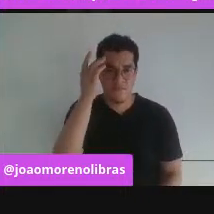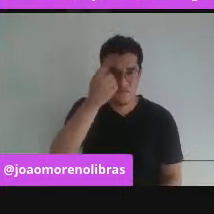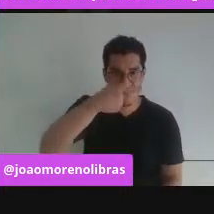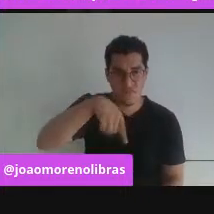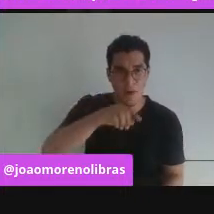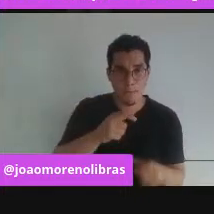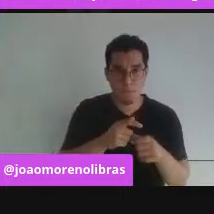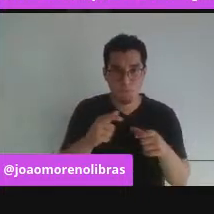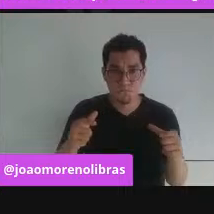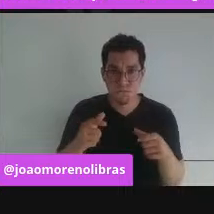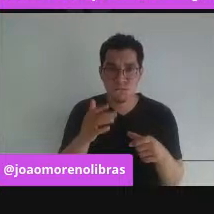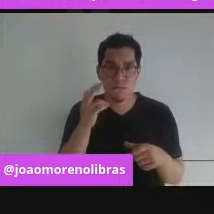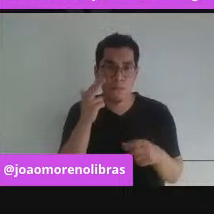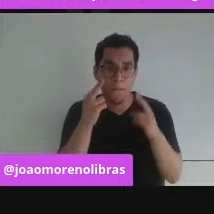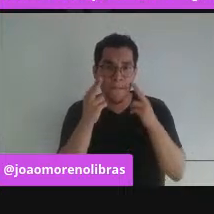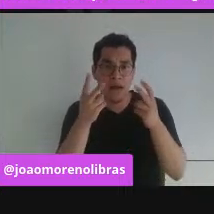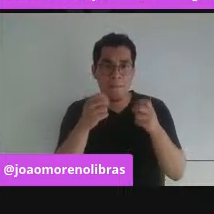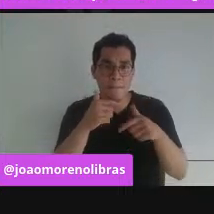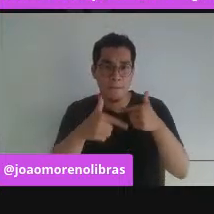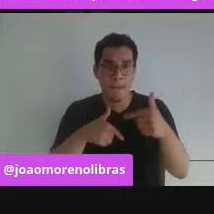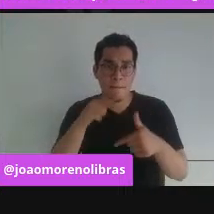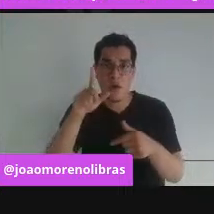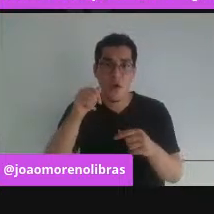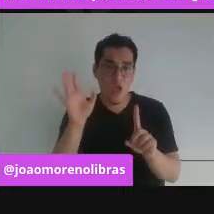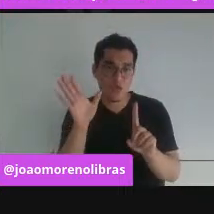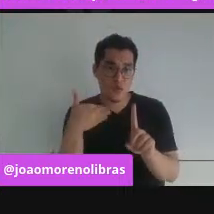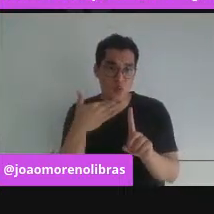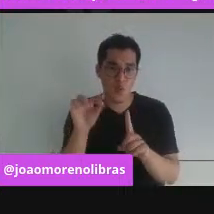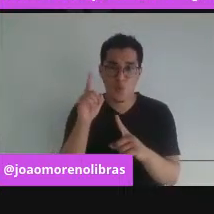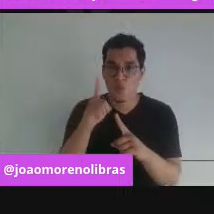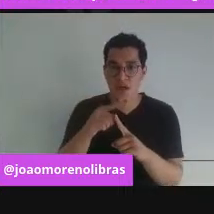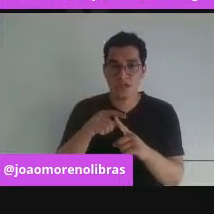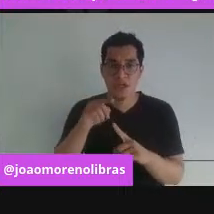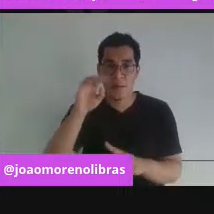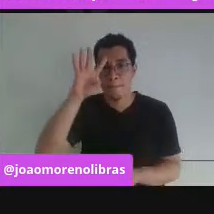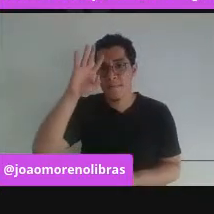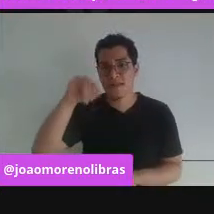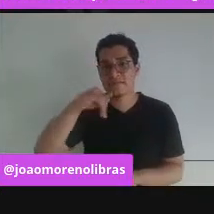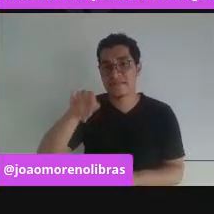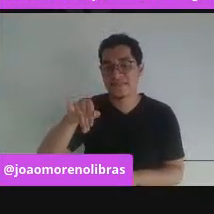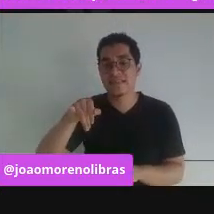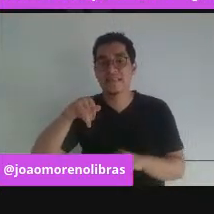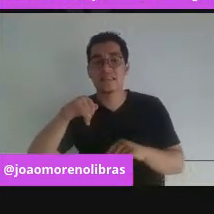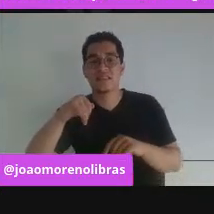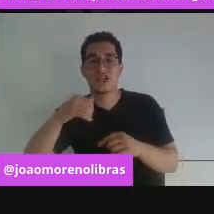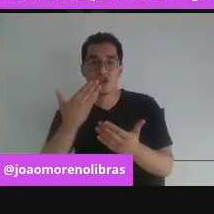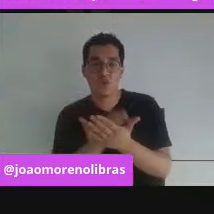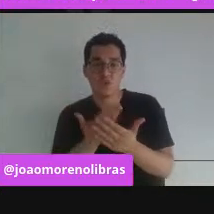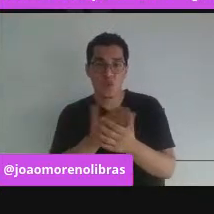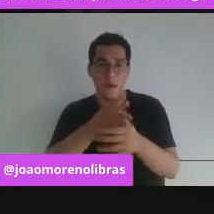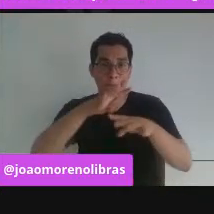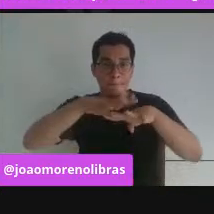considerariam estudar matemática. KKK. Aí sim, iriam pedir para morrer. Então,